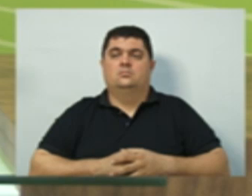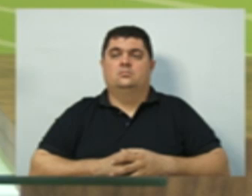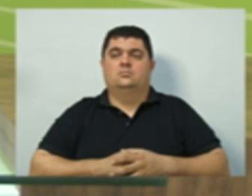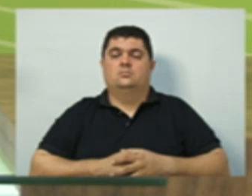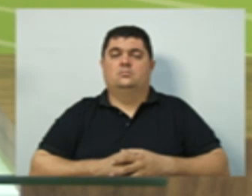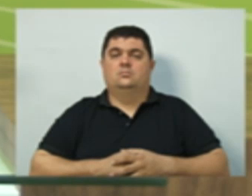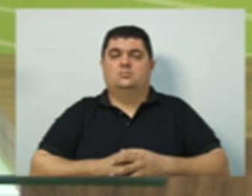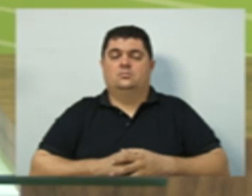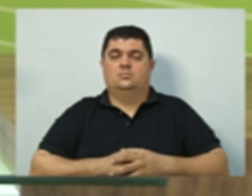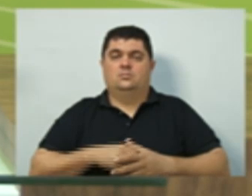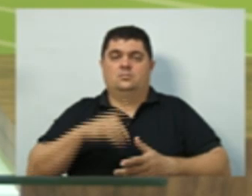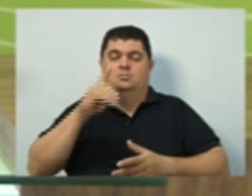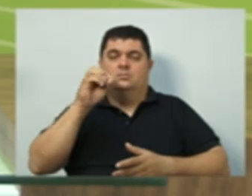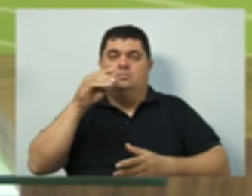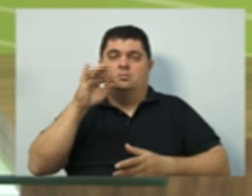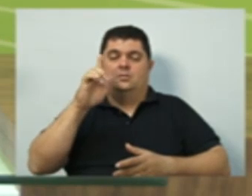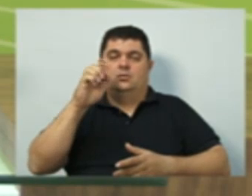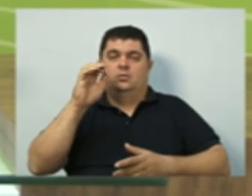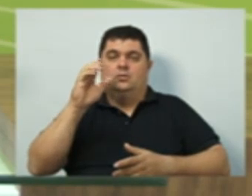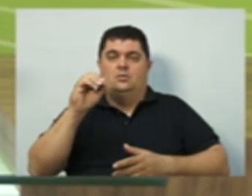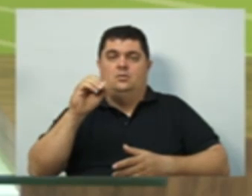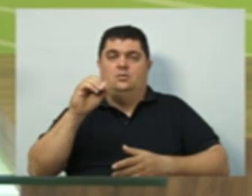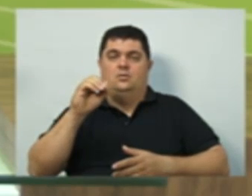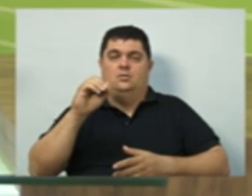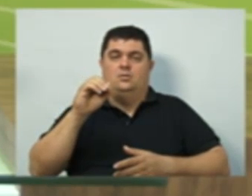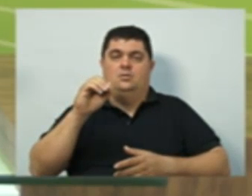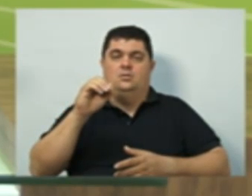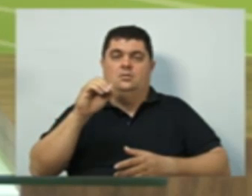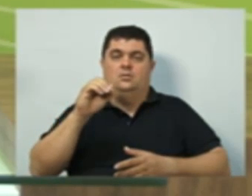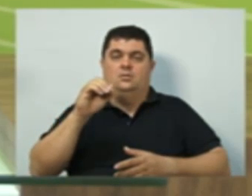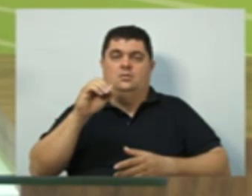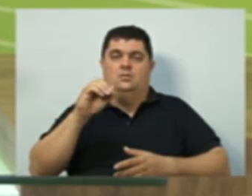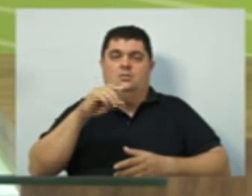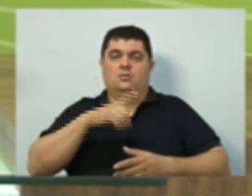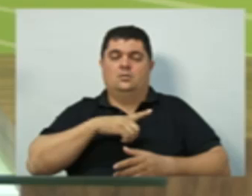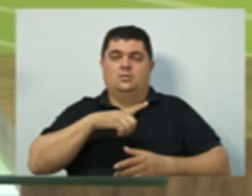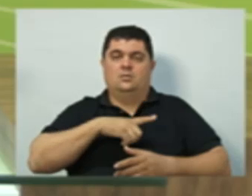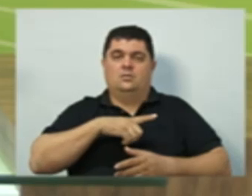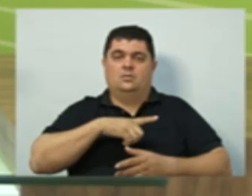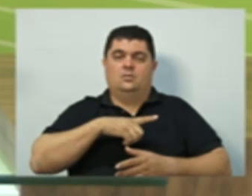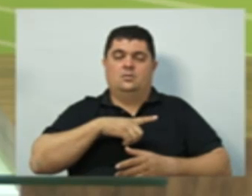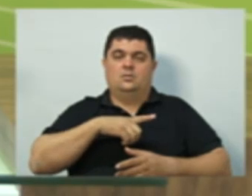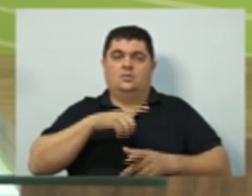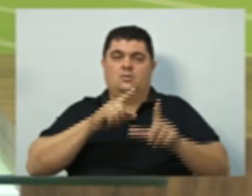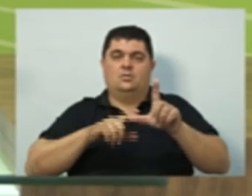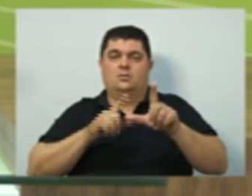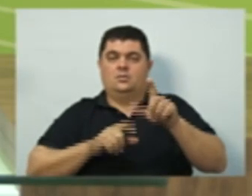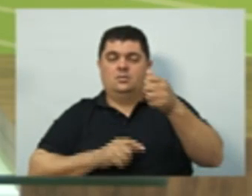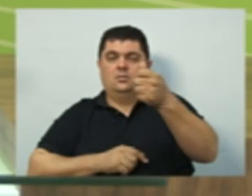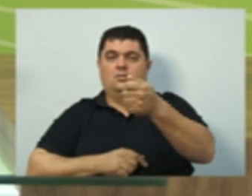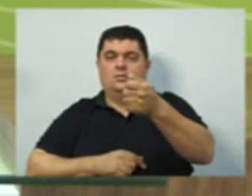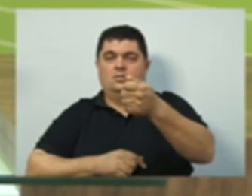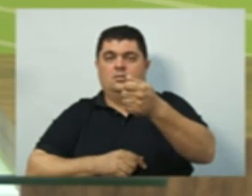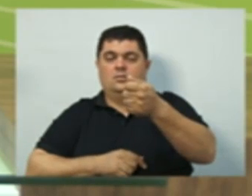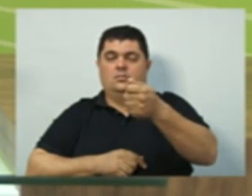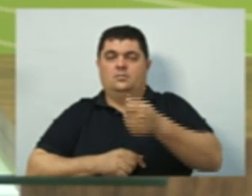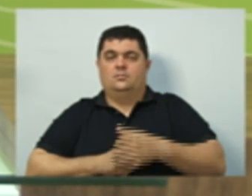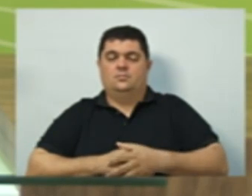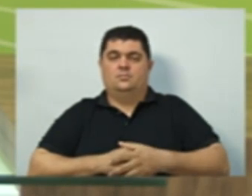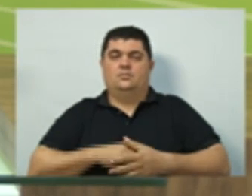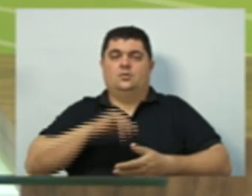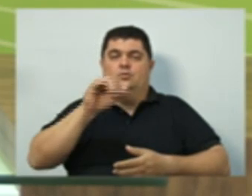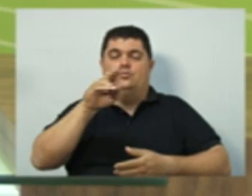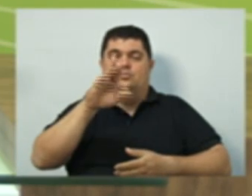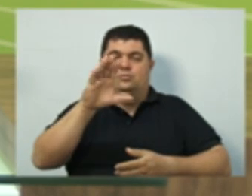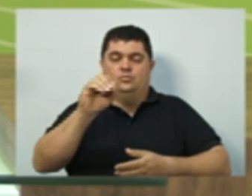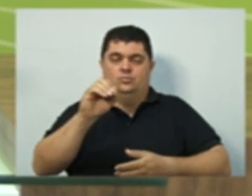O Dominguinho, o fera do Ego Calama aqui que o pessoal colocou, tá dizendo que é a letra A. Júlio